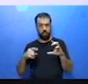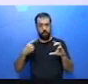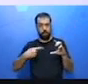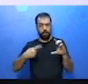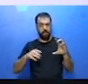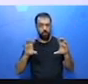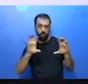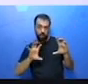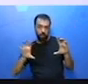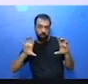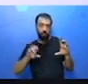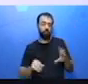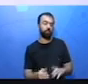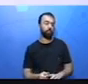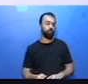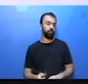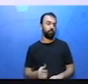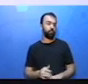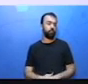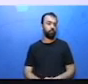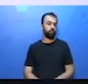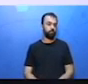Se tem um buraco, quer dizer que eu estou tirando.